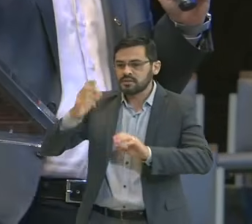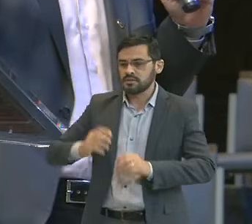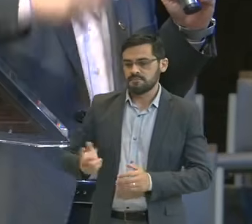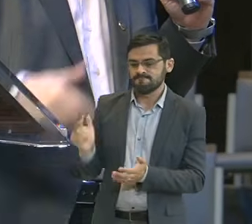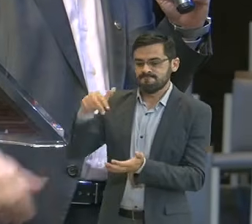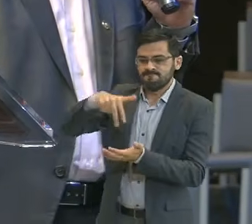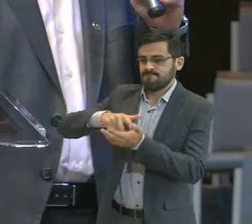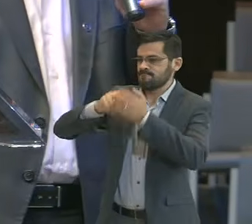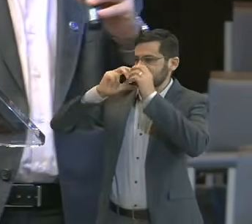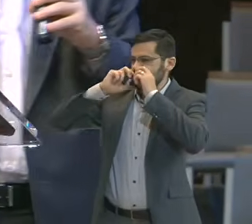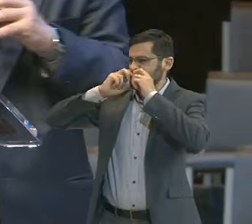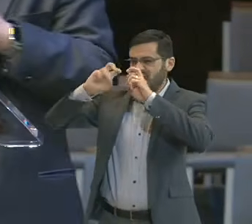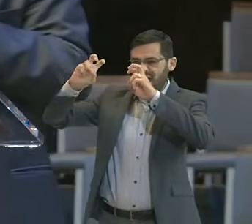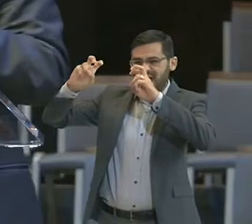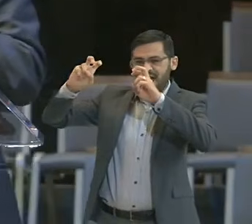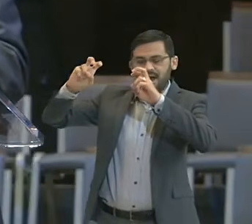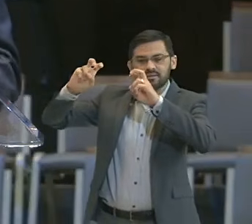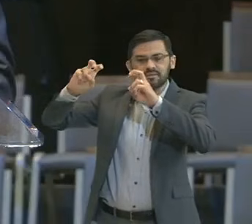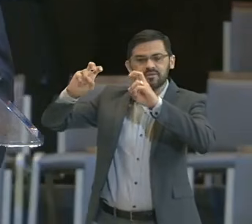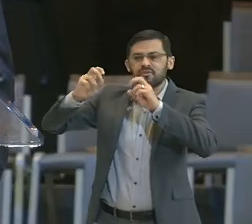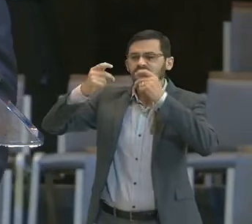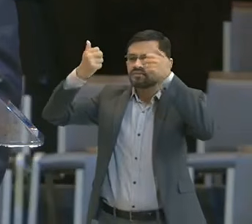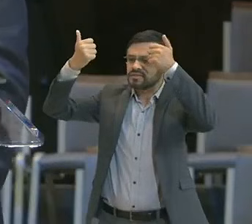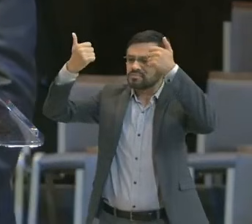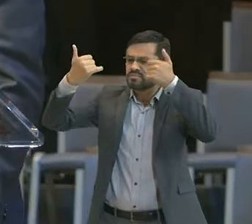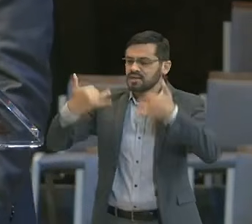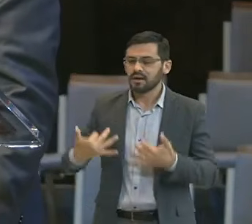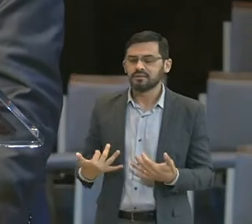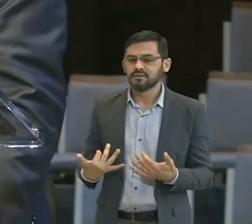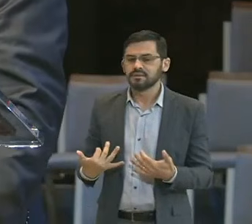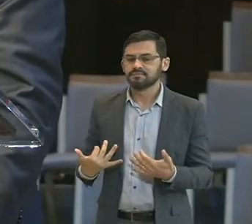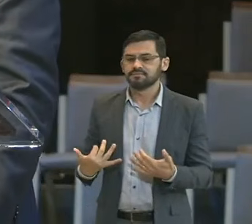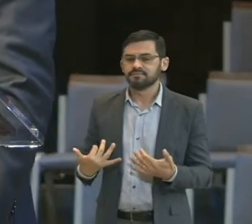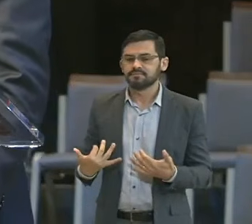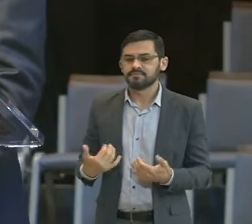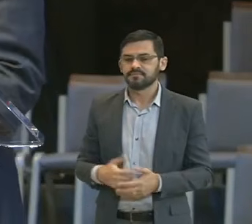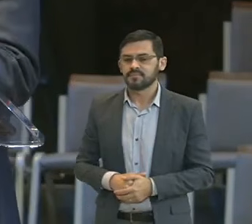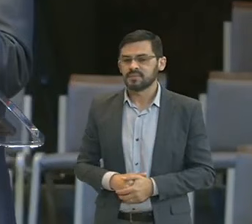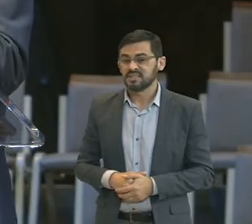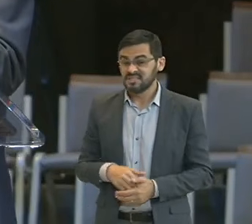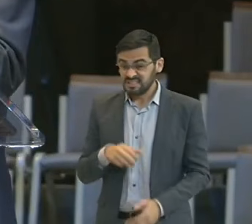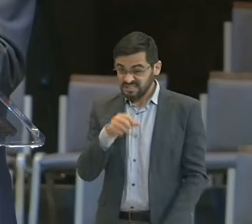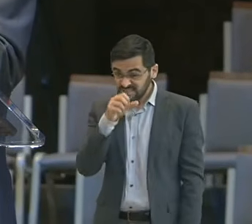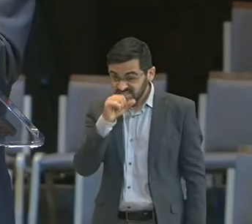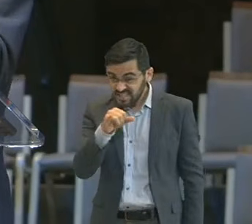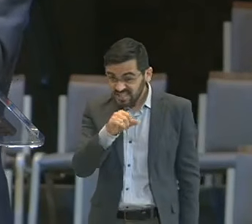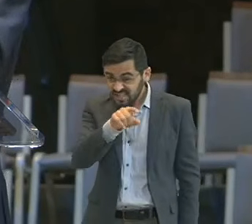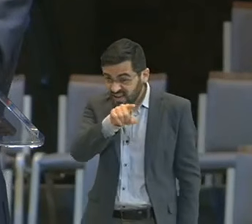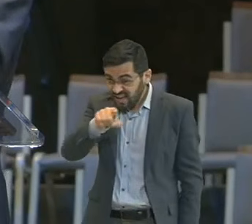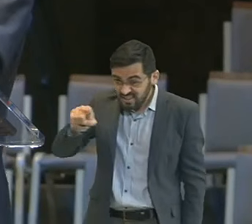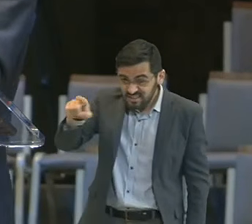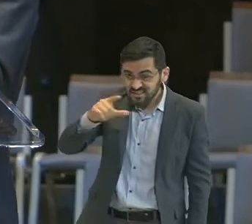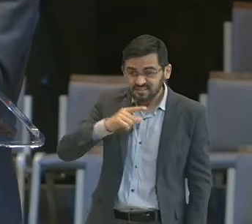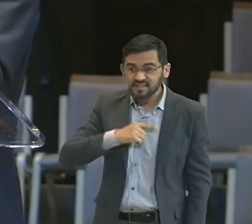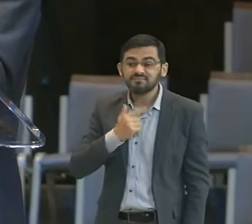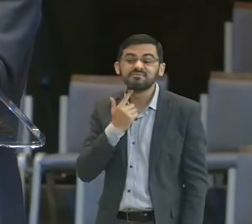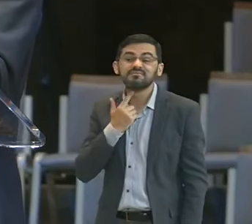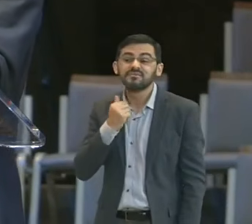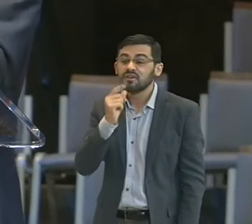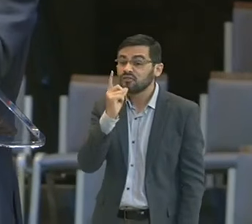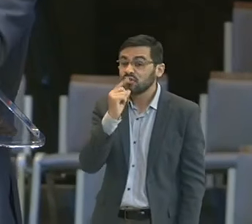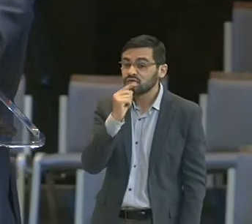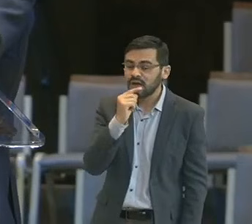grito no meio da multidão. E ele vai dizer assim: se alguém tem